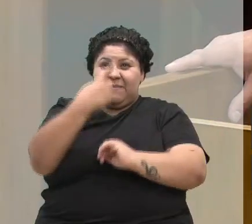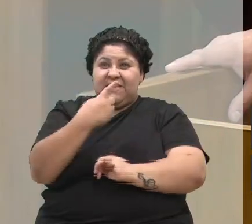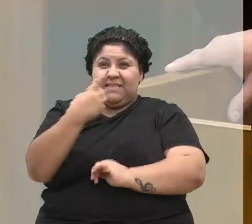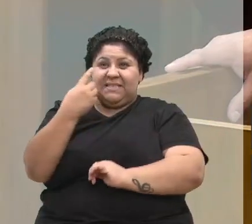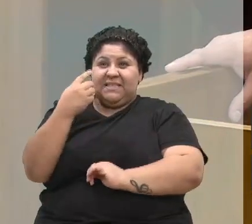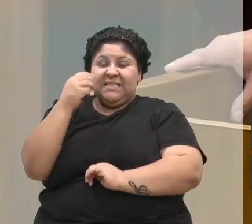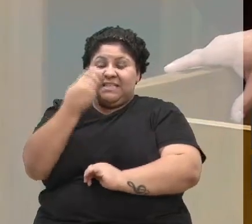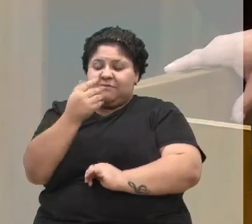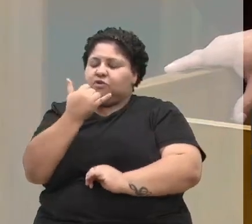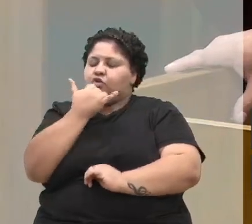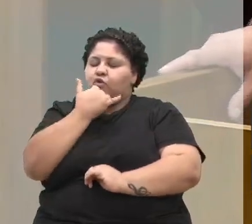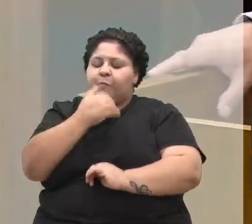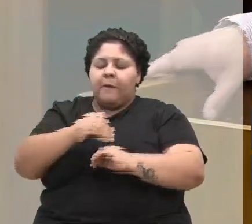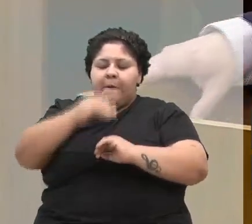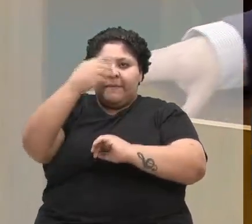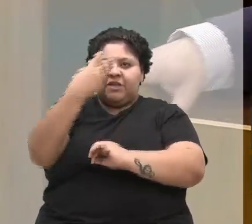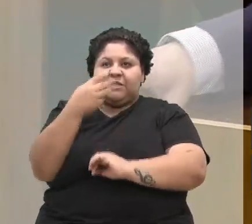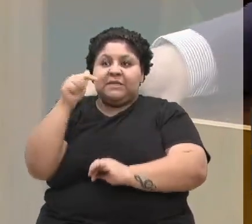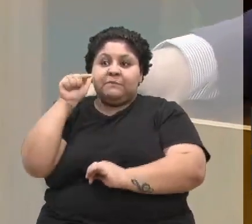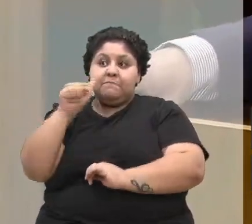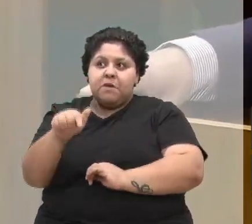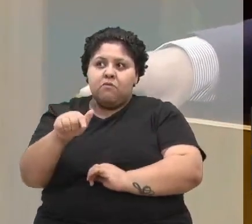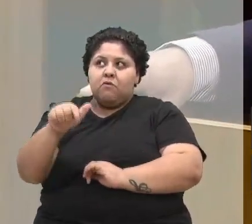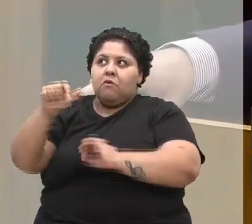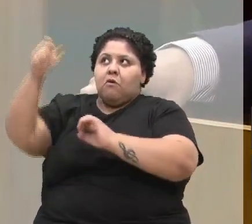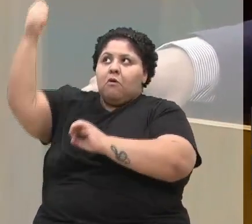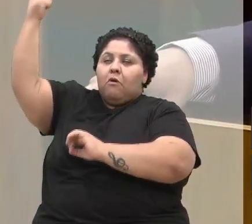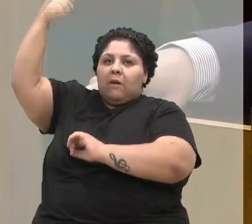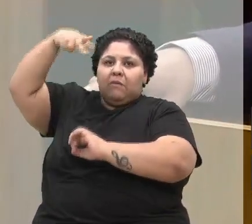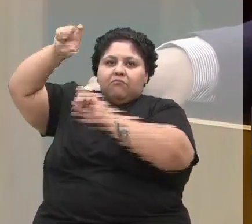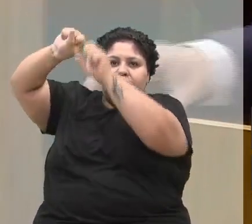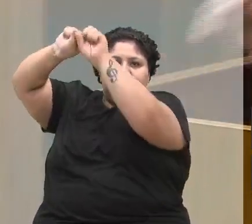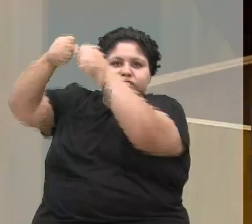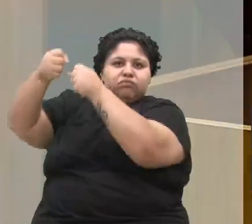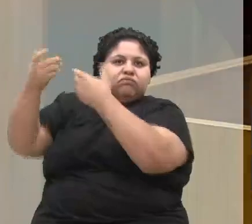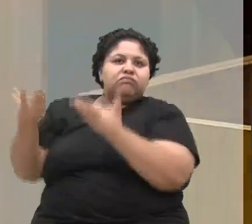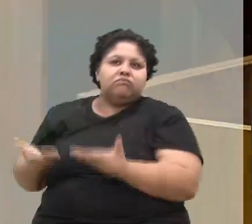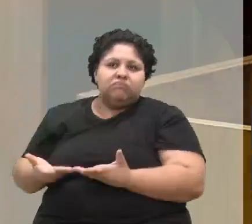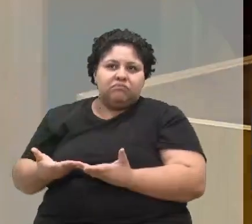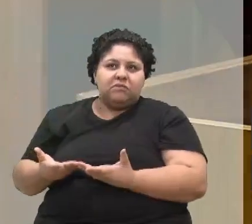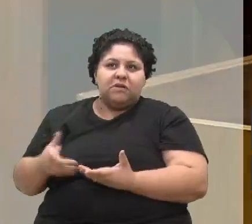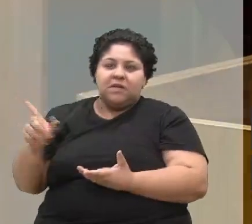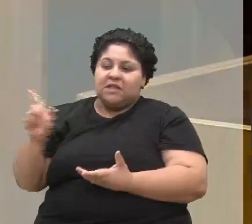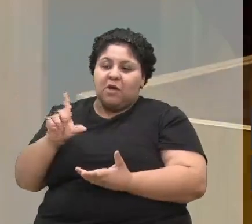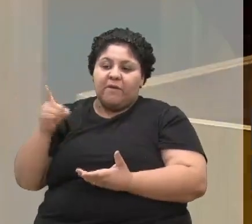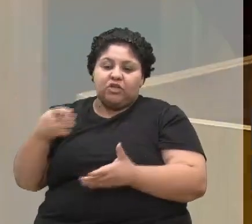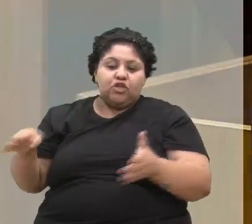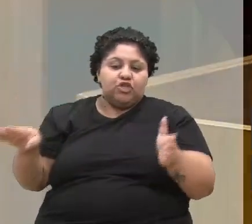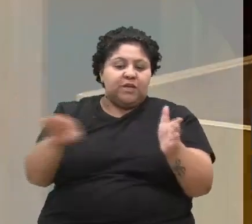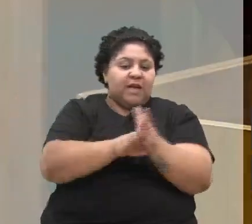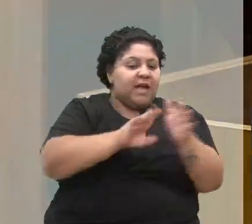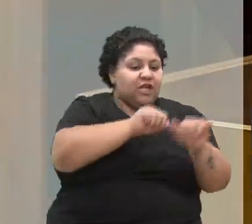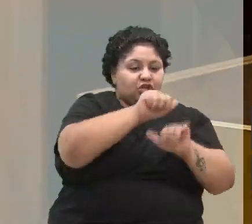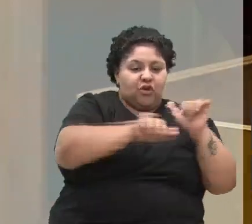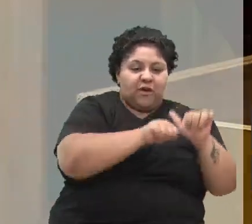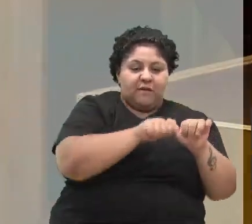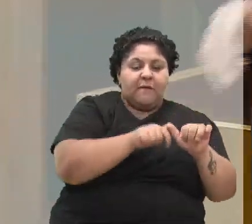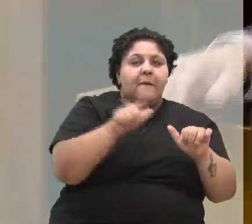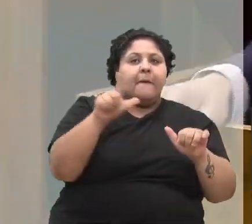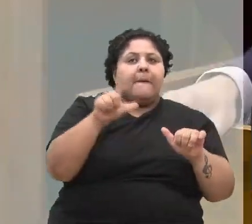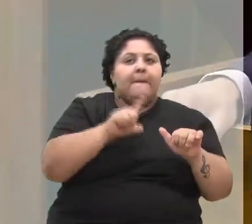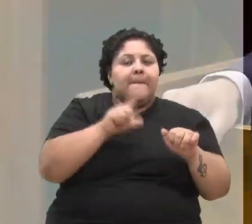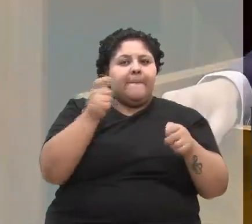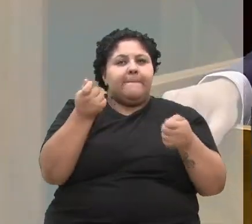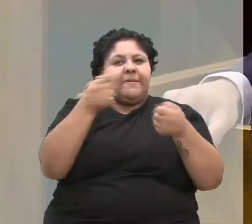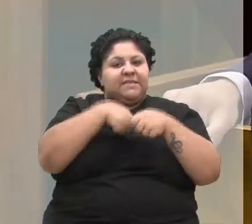lâmpadas queimadas, inclusos reatores. Então, muitas vezes não é só chegar lá e trocar a lâmpada. Não, tem os reatores que